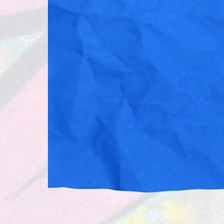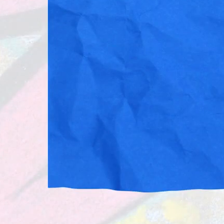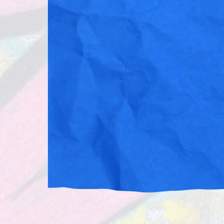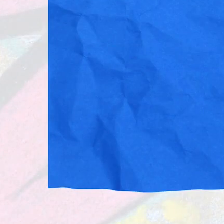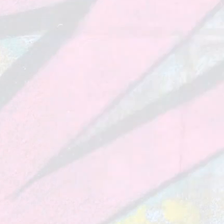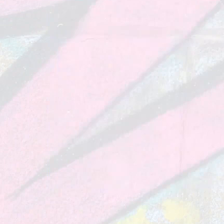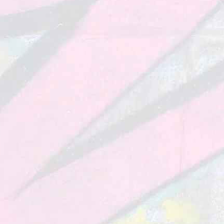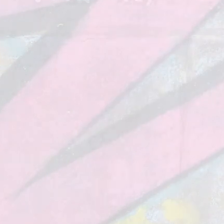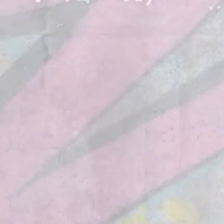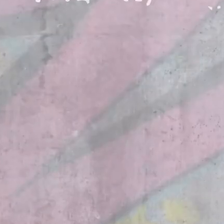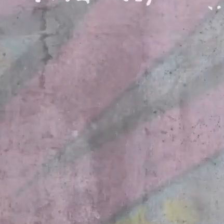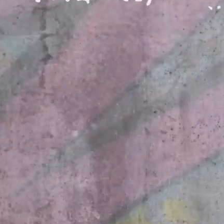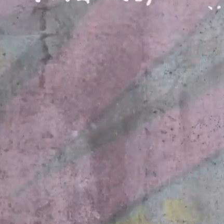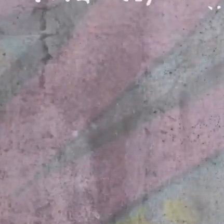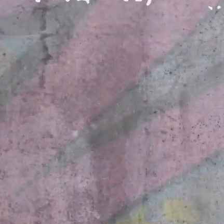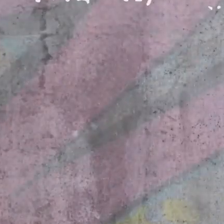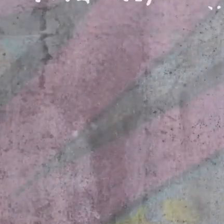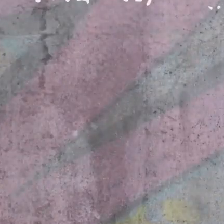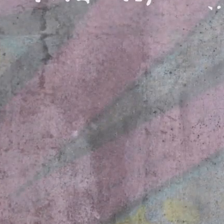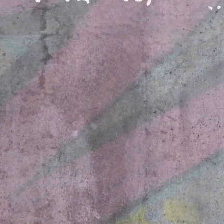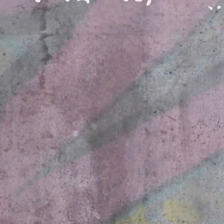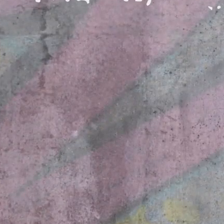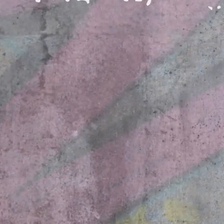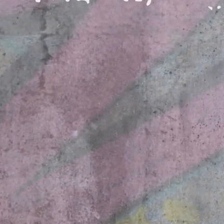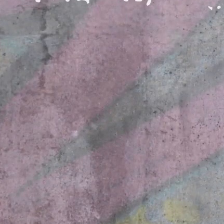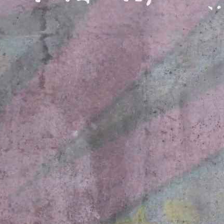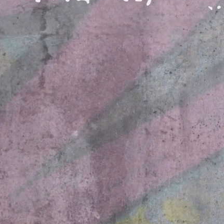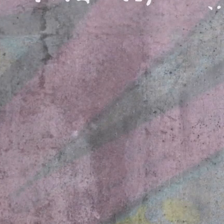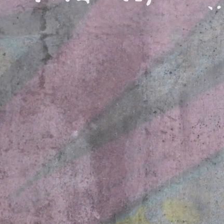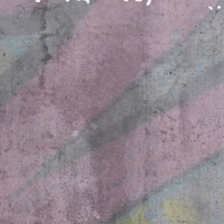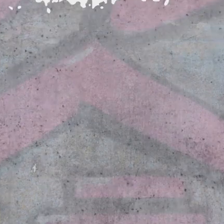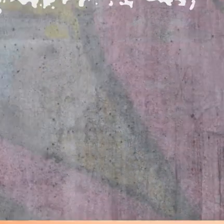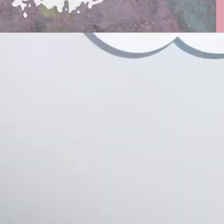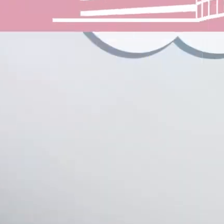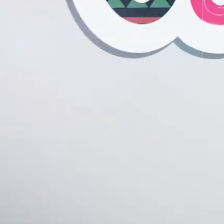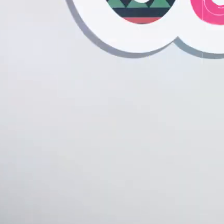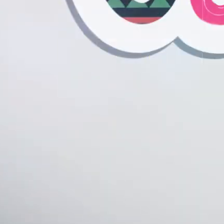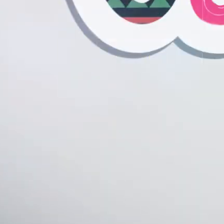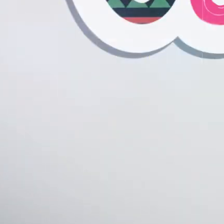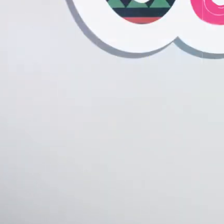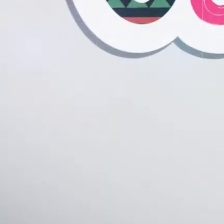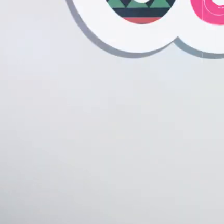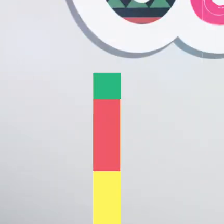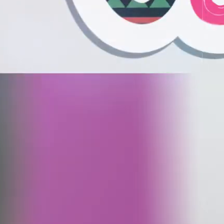meio das expressões das comunidades, venha você também conhecer esse movimento.